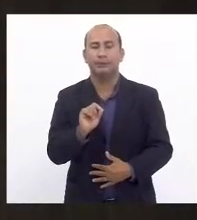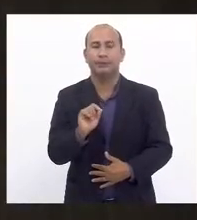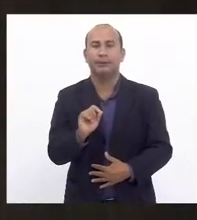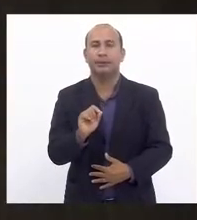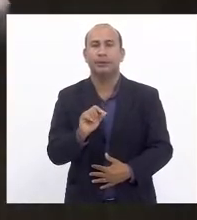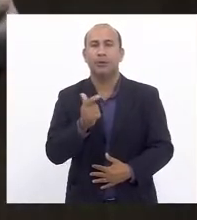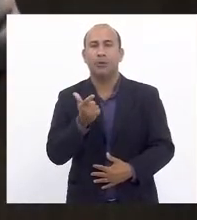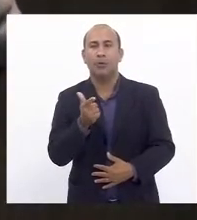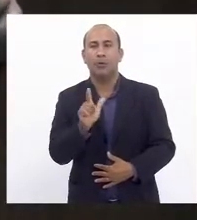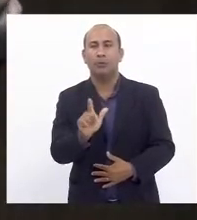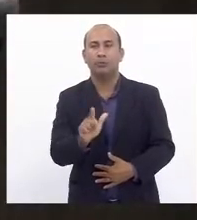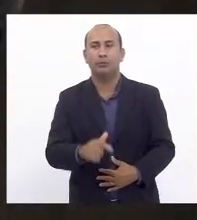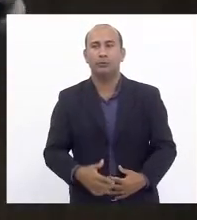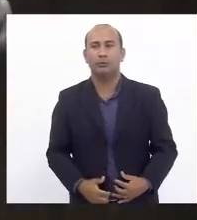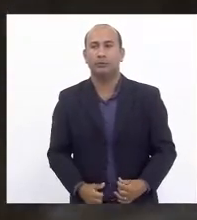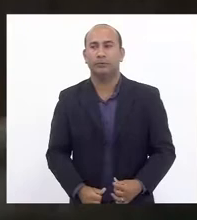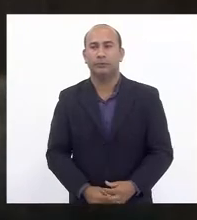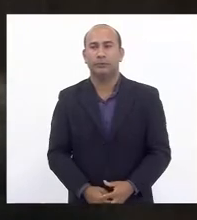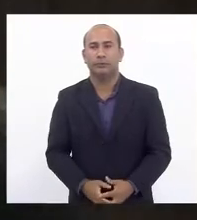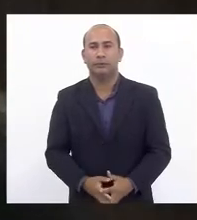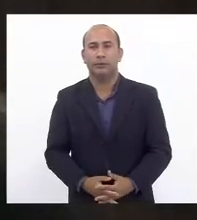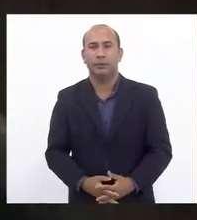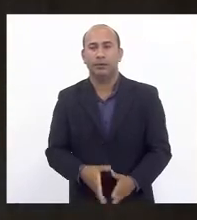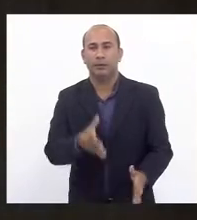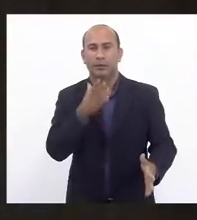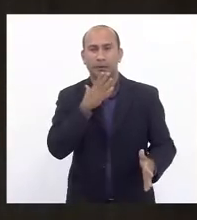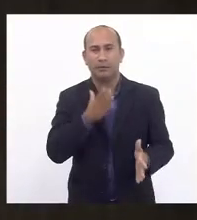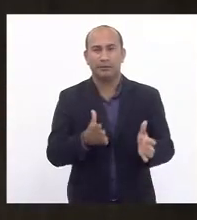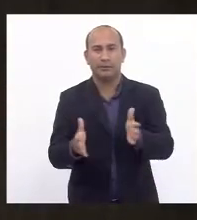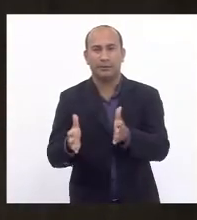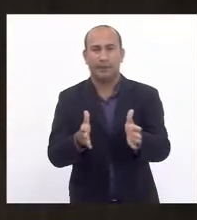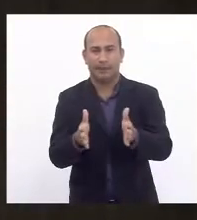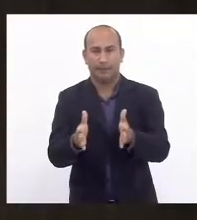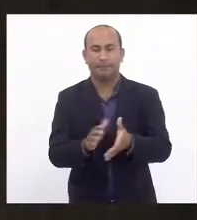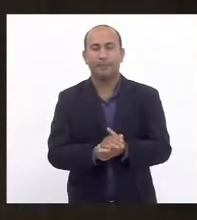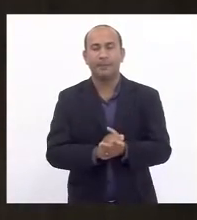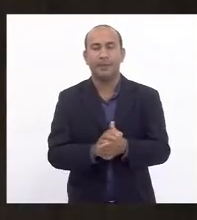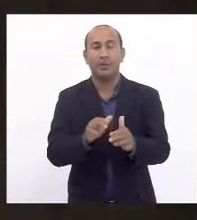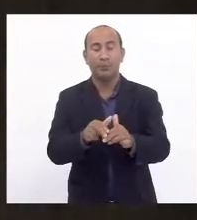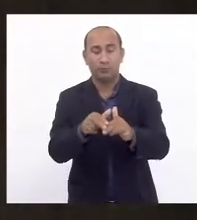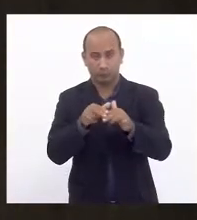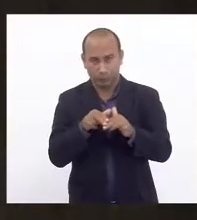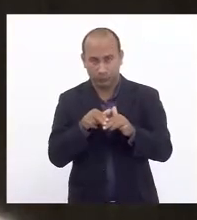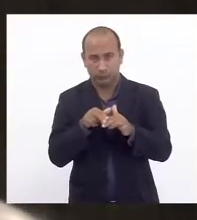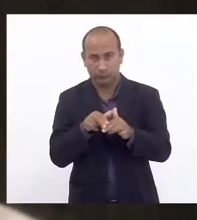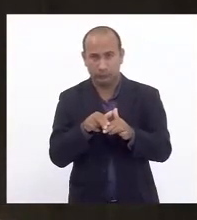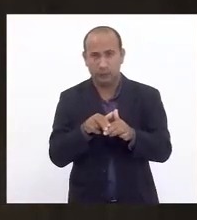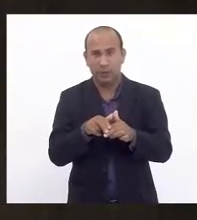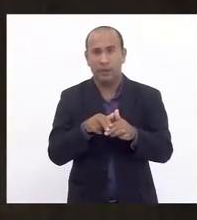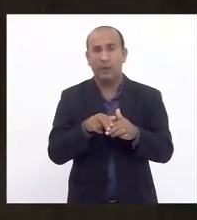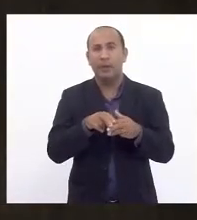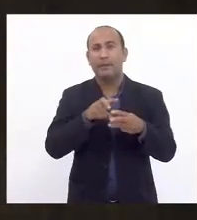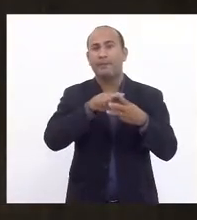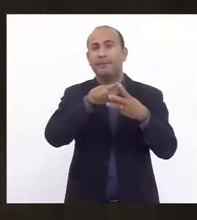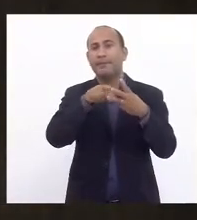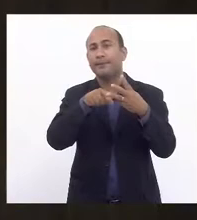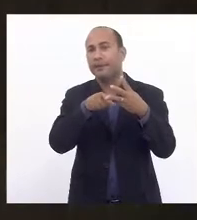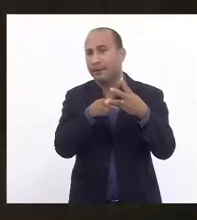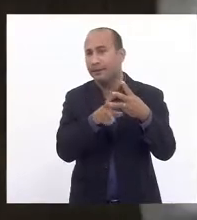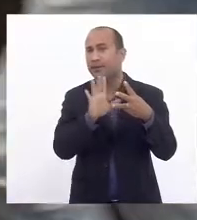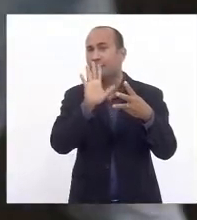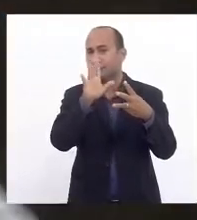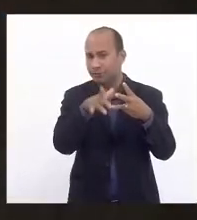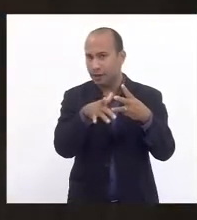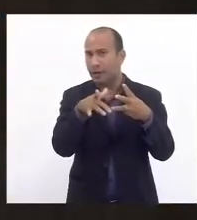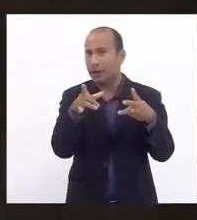e outros representantes do segmento. E é para deixar três pontos aqui já